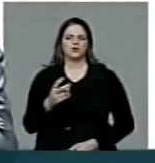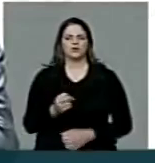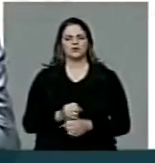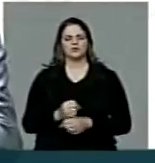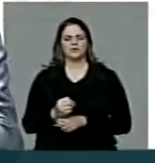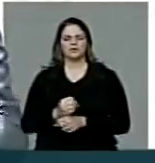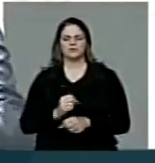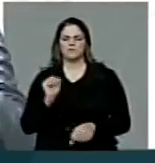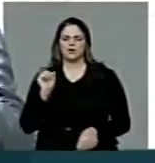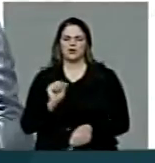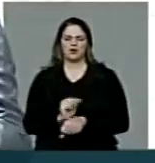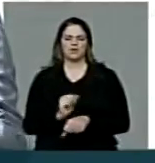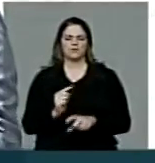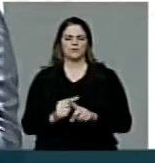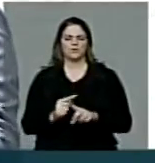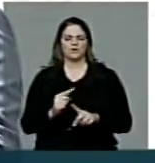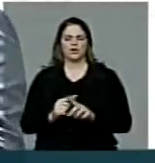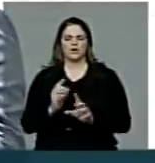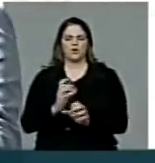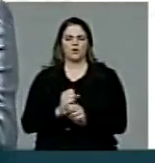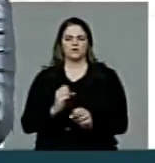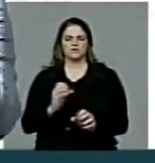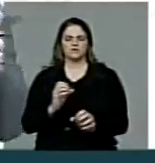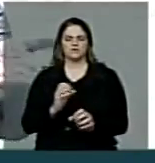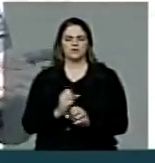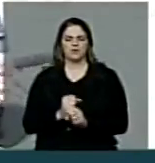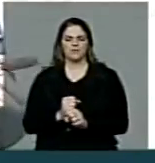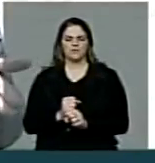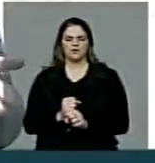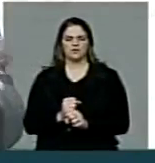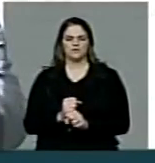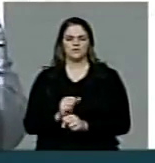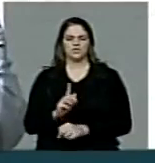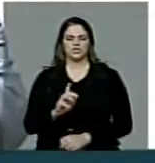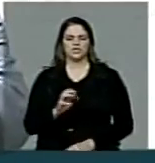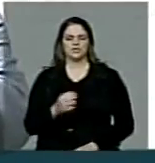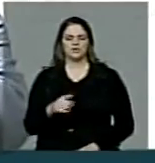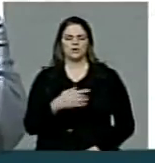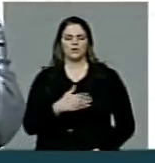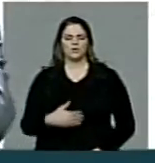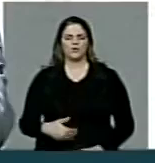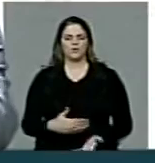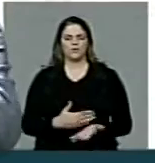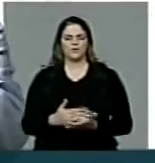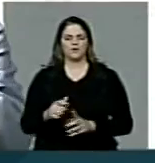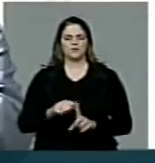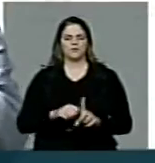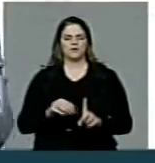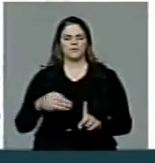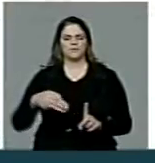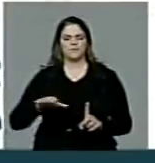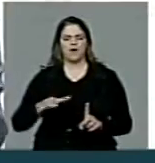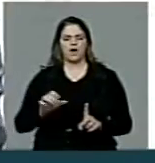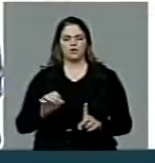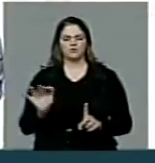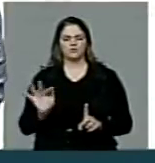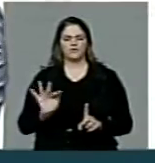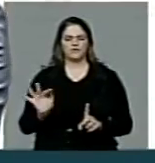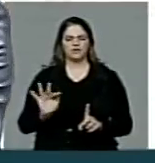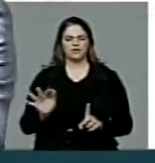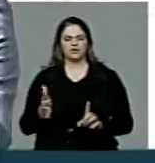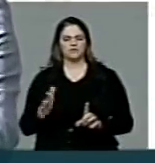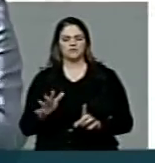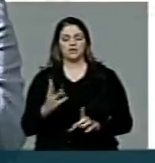paralisados. Primeiro, o orçamento da gestão pública só abre lá para março, fevereiro, março. Aí nós ficamos 3